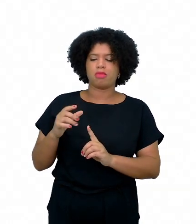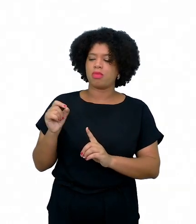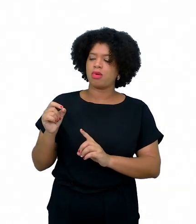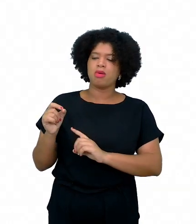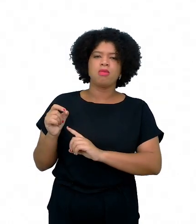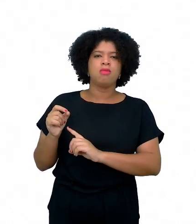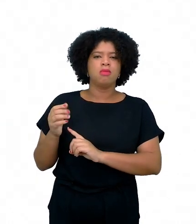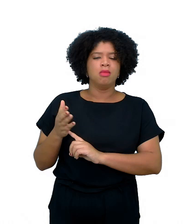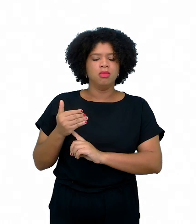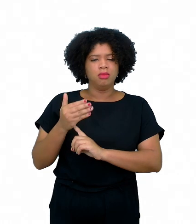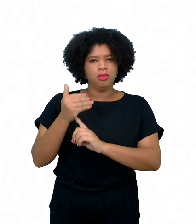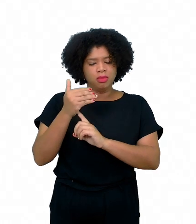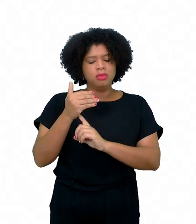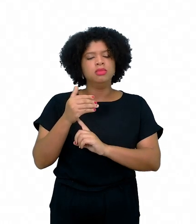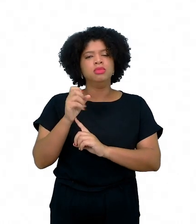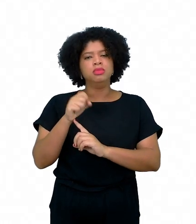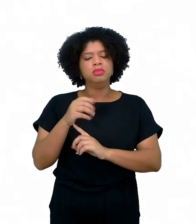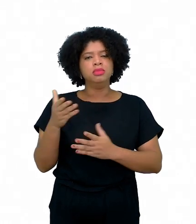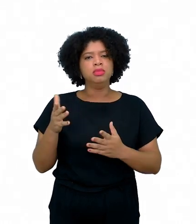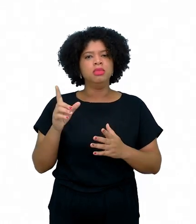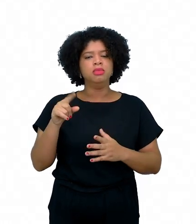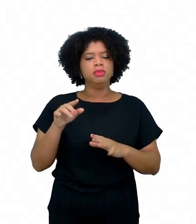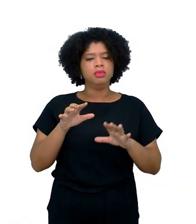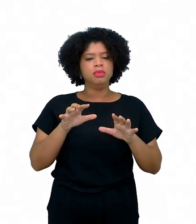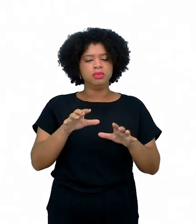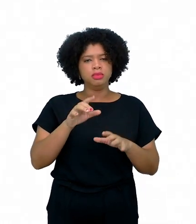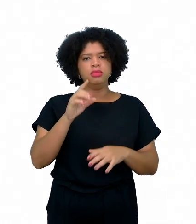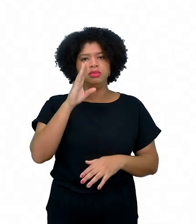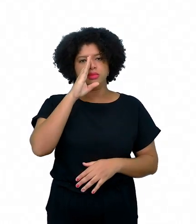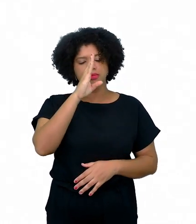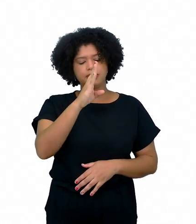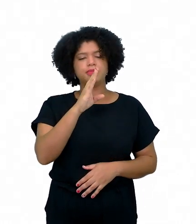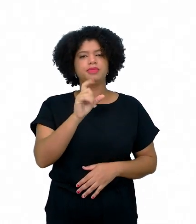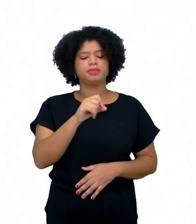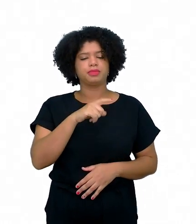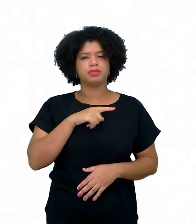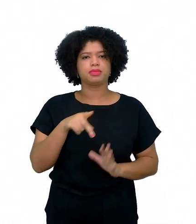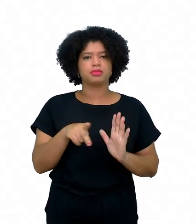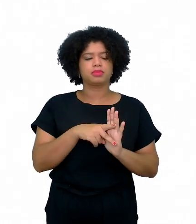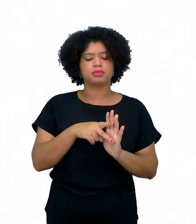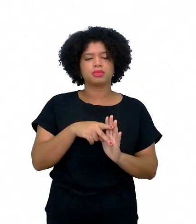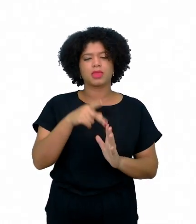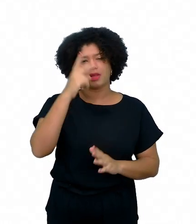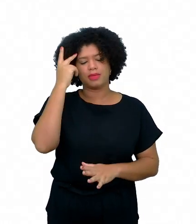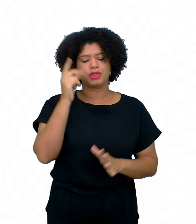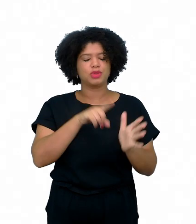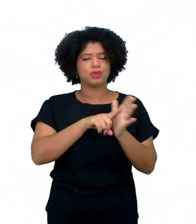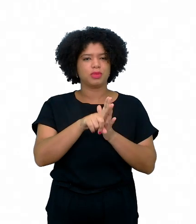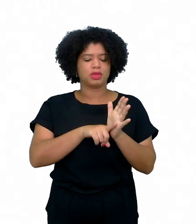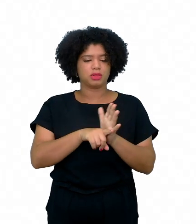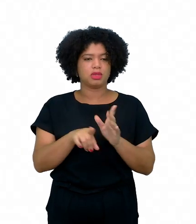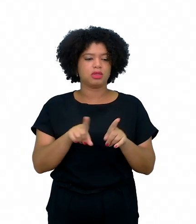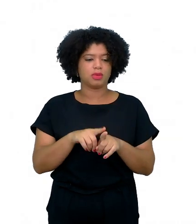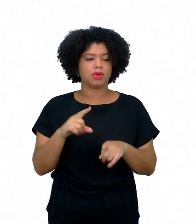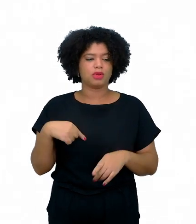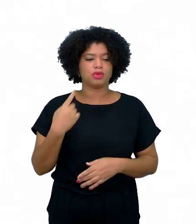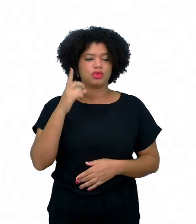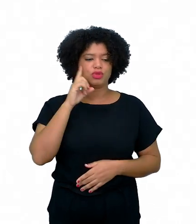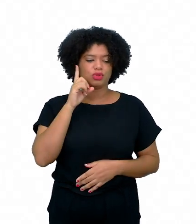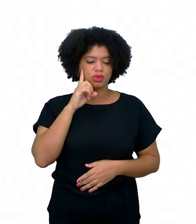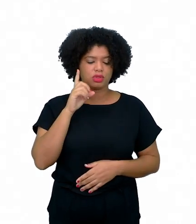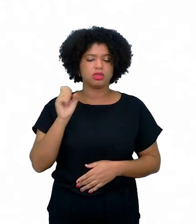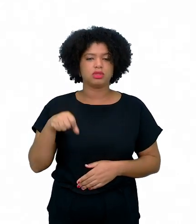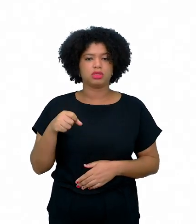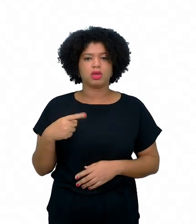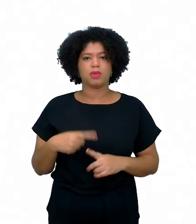ela vem nos documentos oficiais, ela vem na fala dos pesquisadores, na nossa fala também,